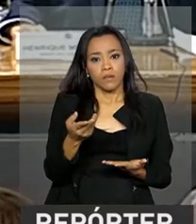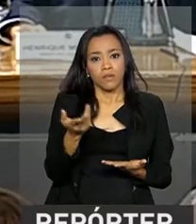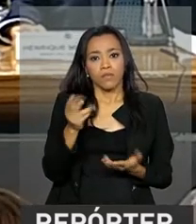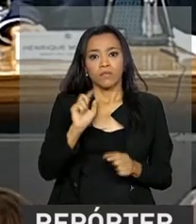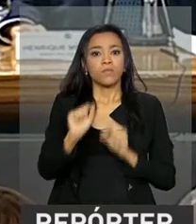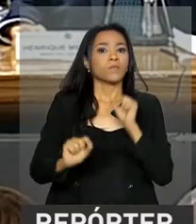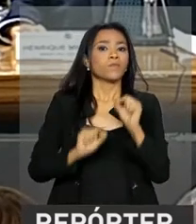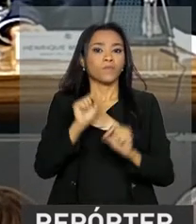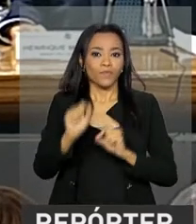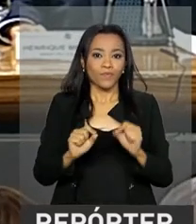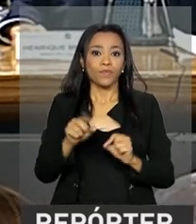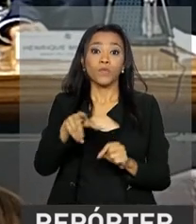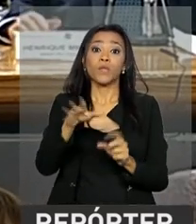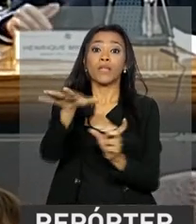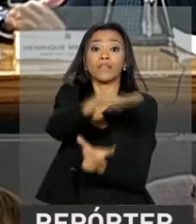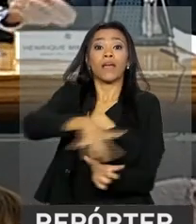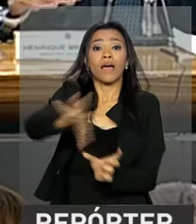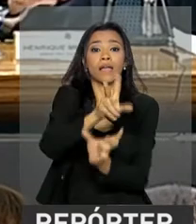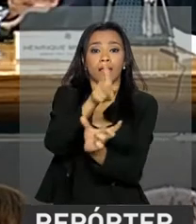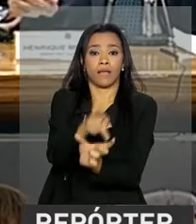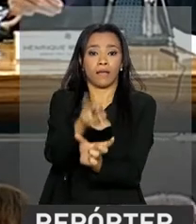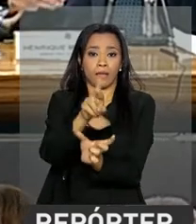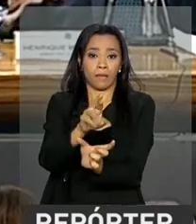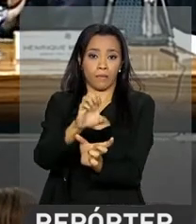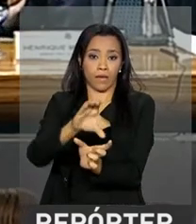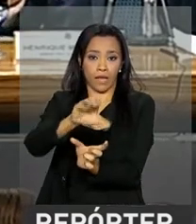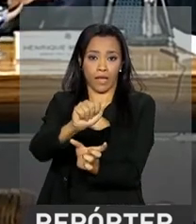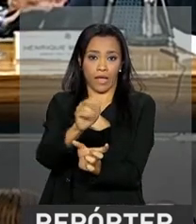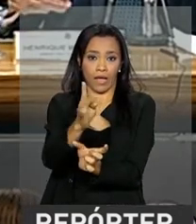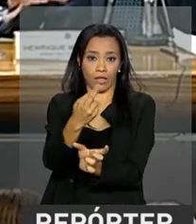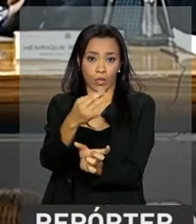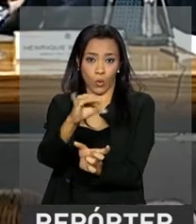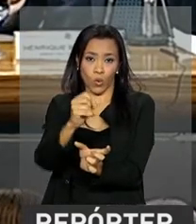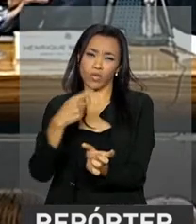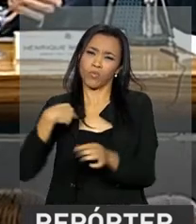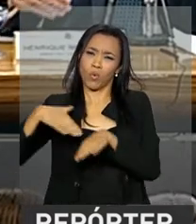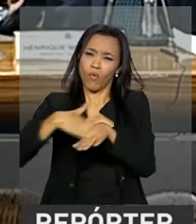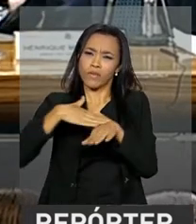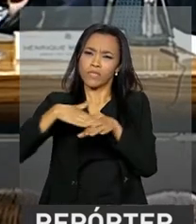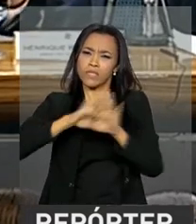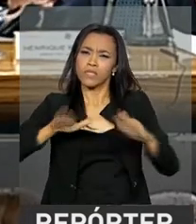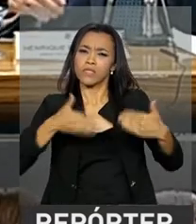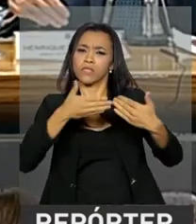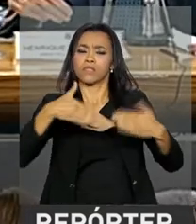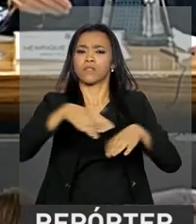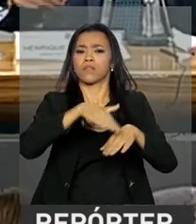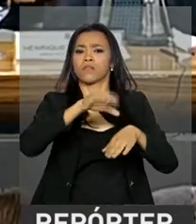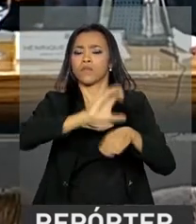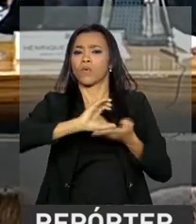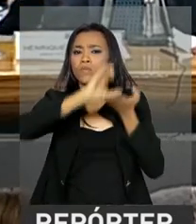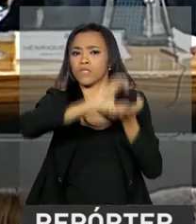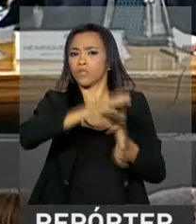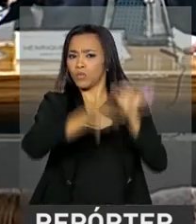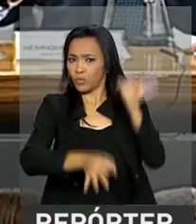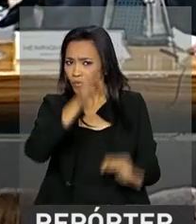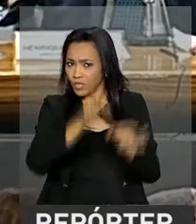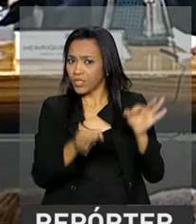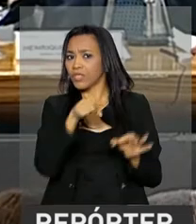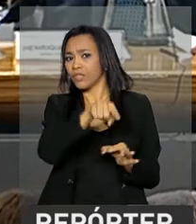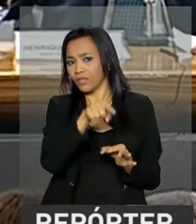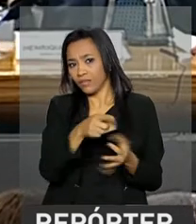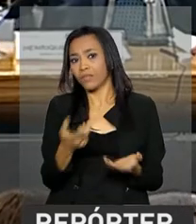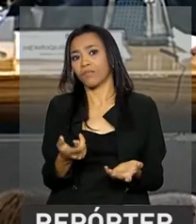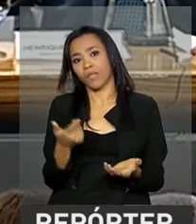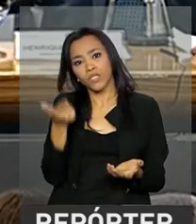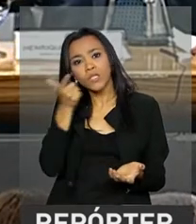dos precatórios estamos conversando com o conselho federal e atleta é importante que nós